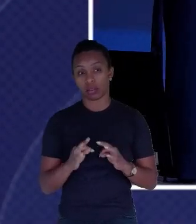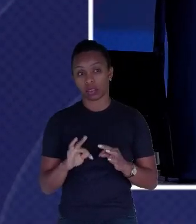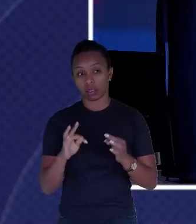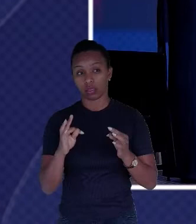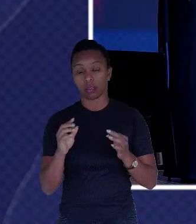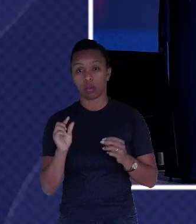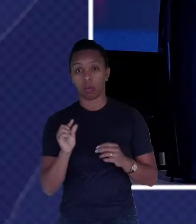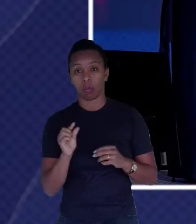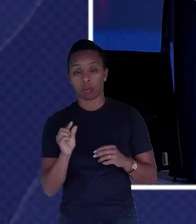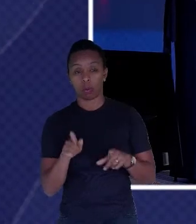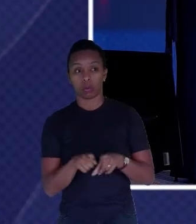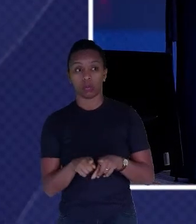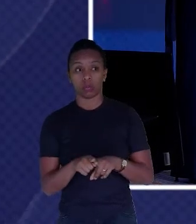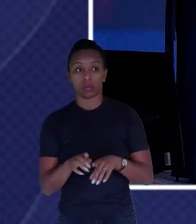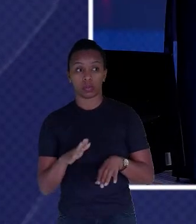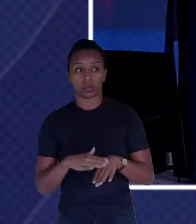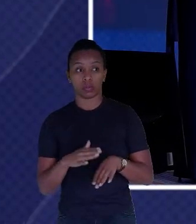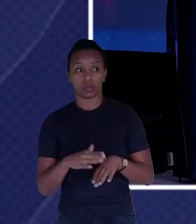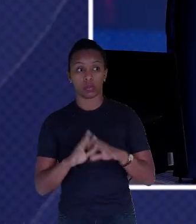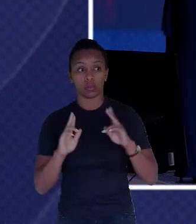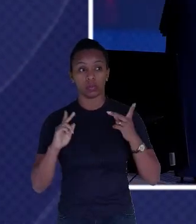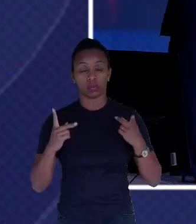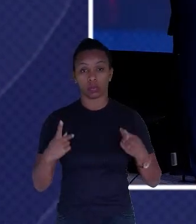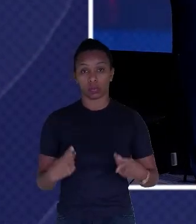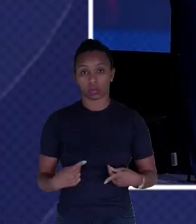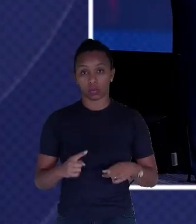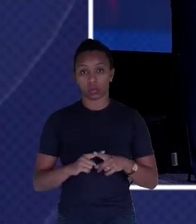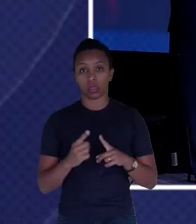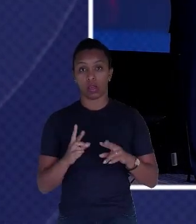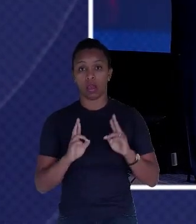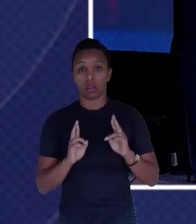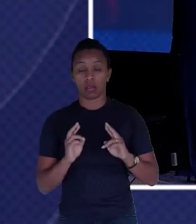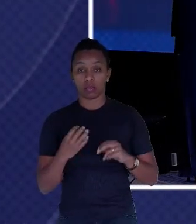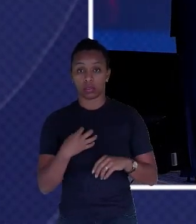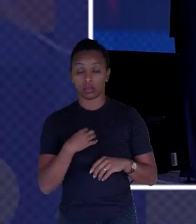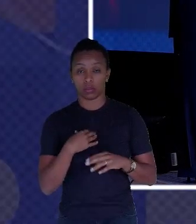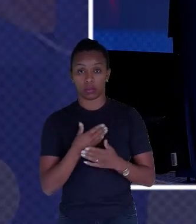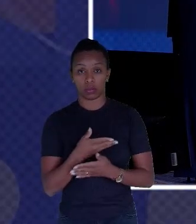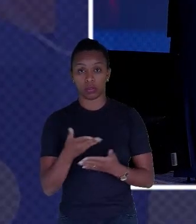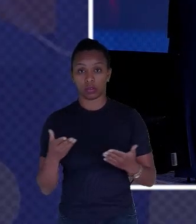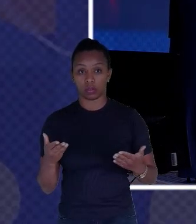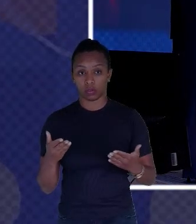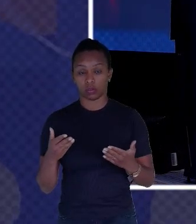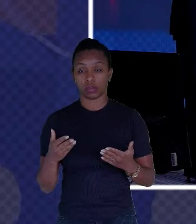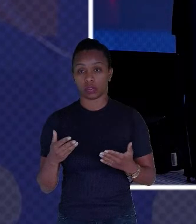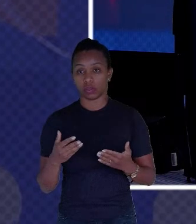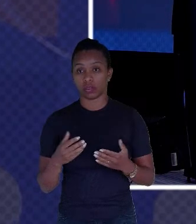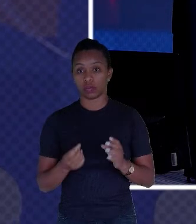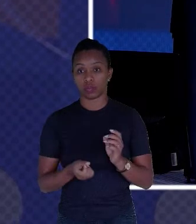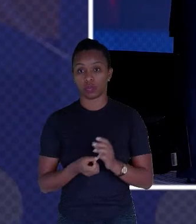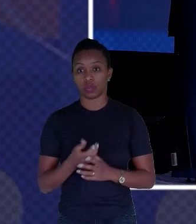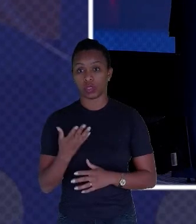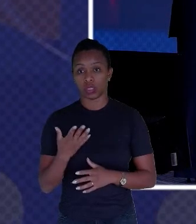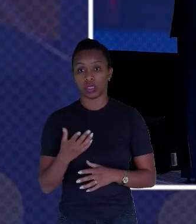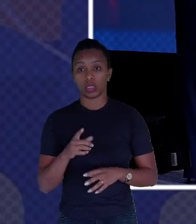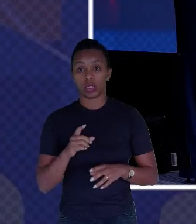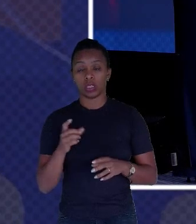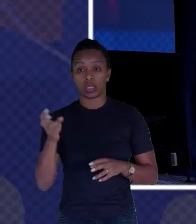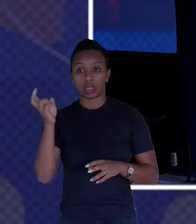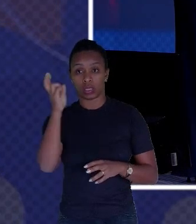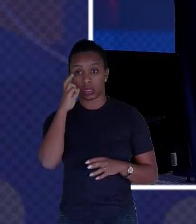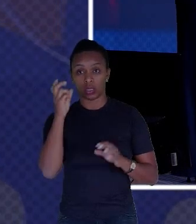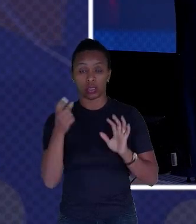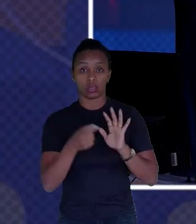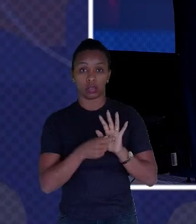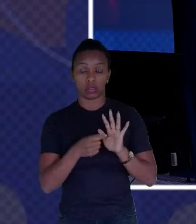tecnológica e um pouco também mais humana mas eu espero que o sentimento de vocês aí essa foi uma criação dessa Inteligência